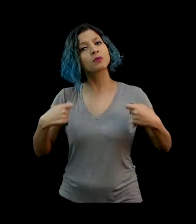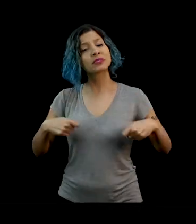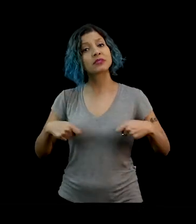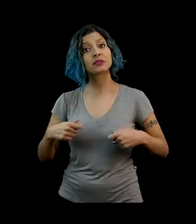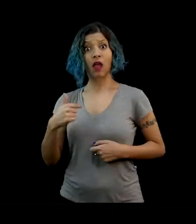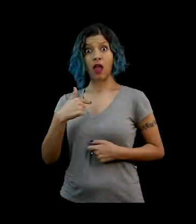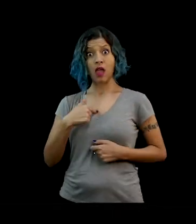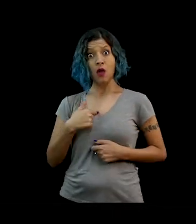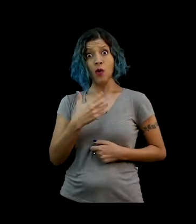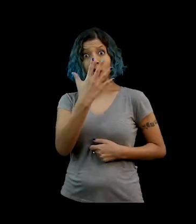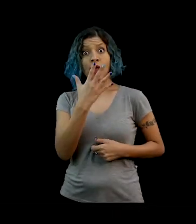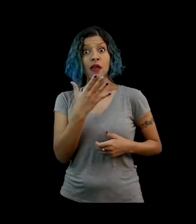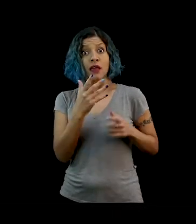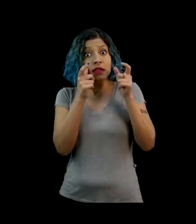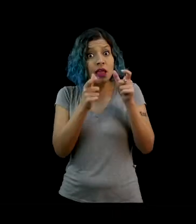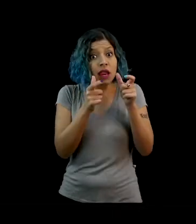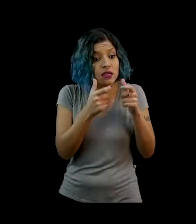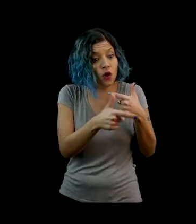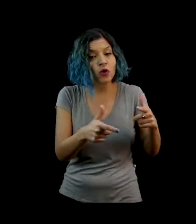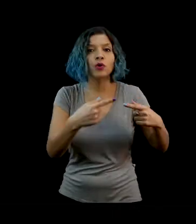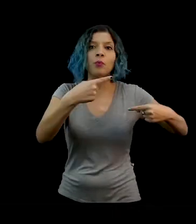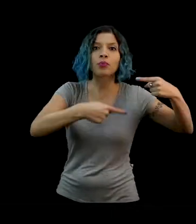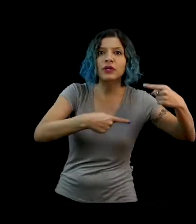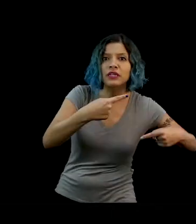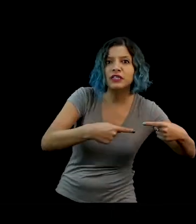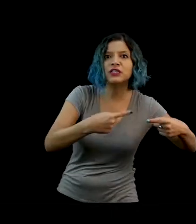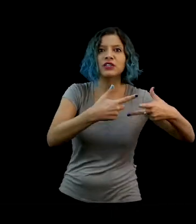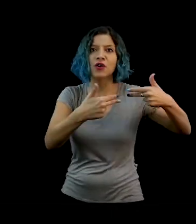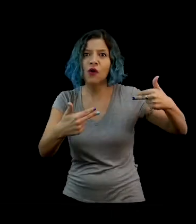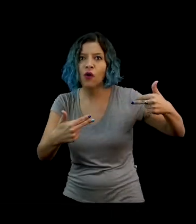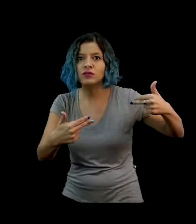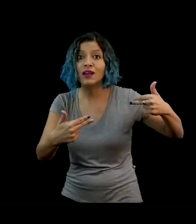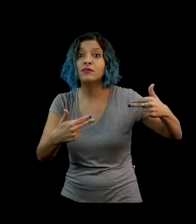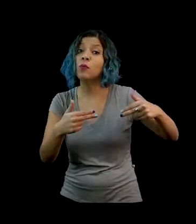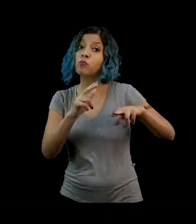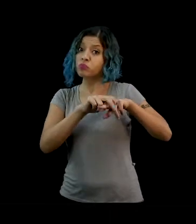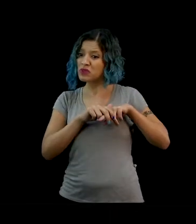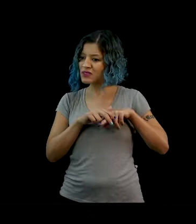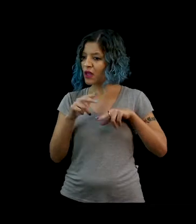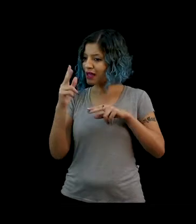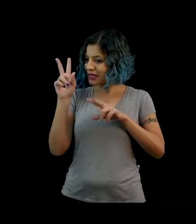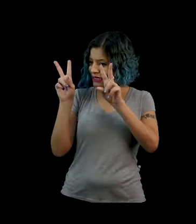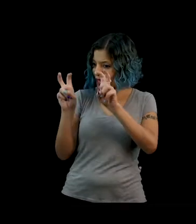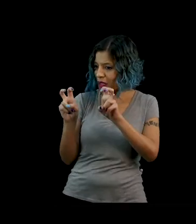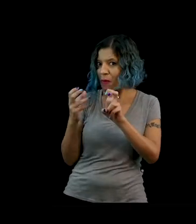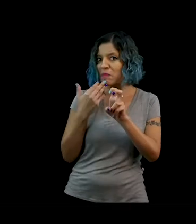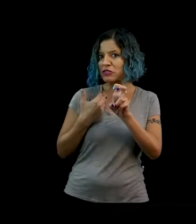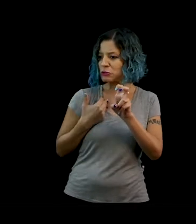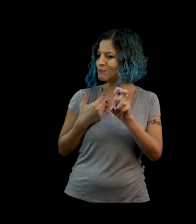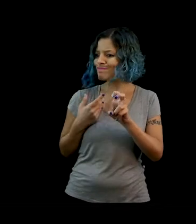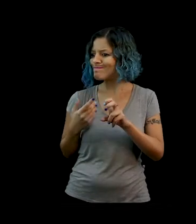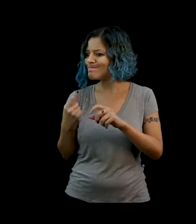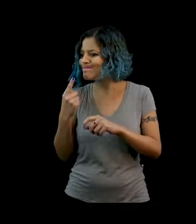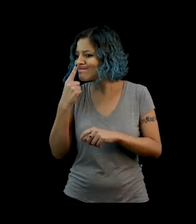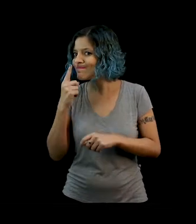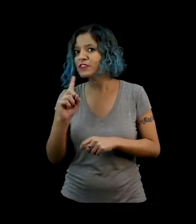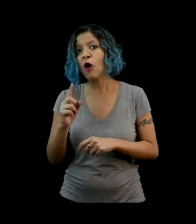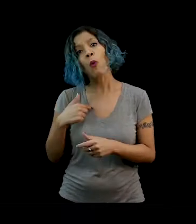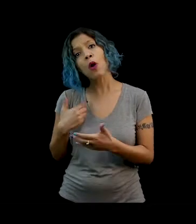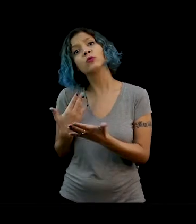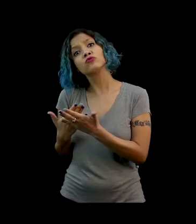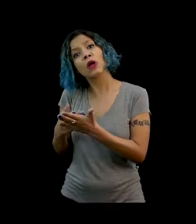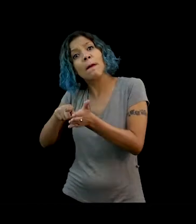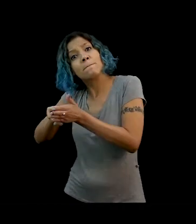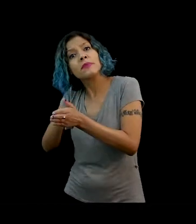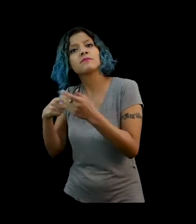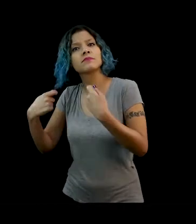isso me força Às vezes a estudar coisas que eu não estou muito familiarizado então fazer cartão SUS por encomenda eu